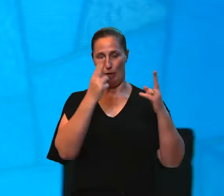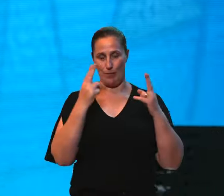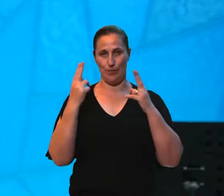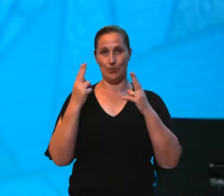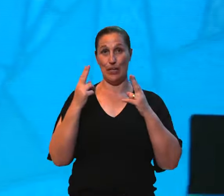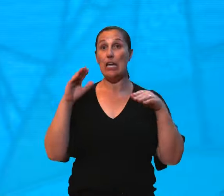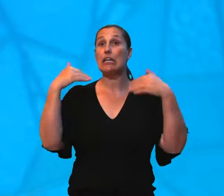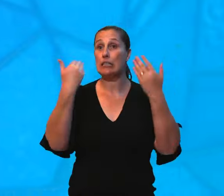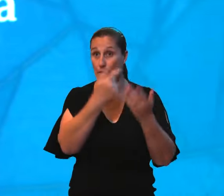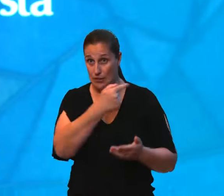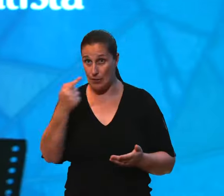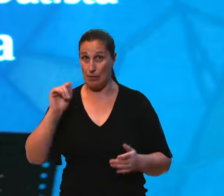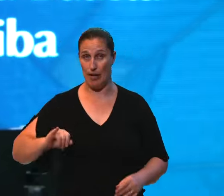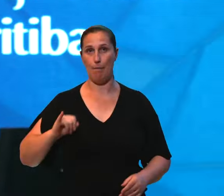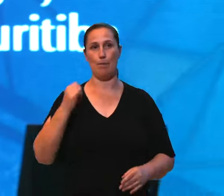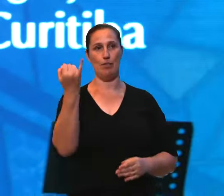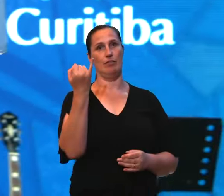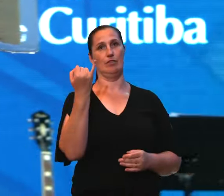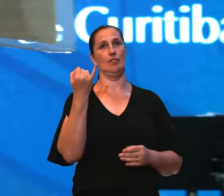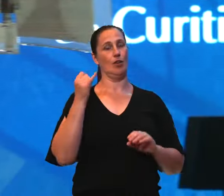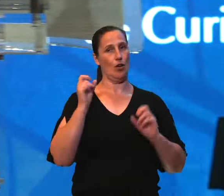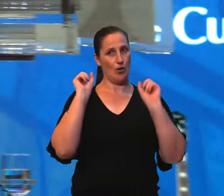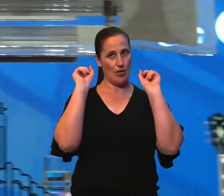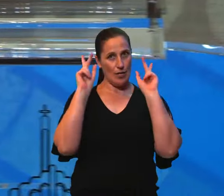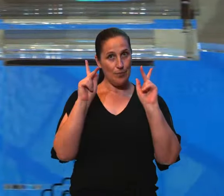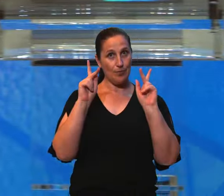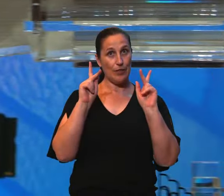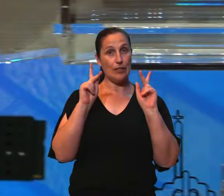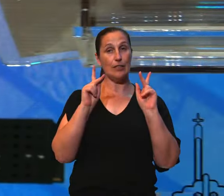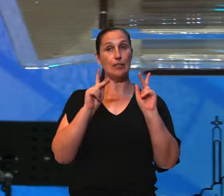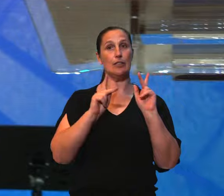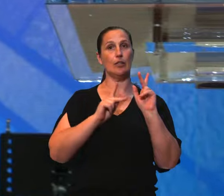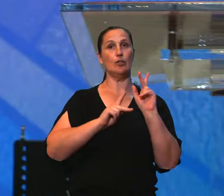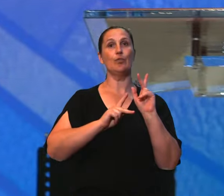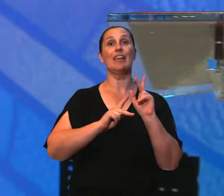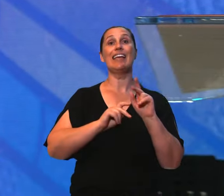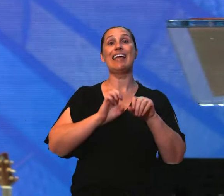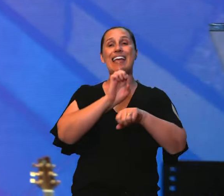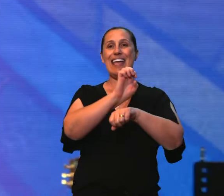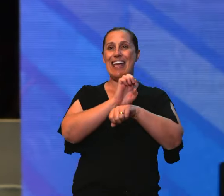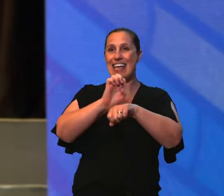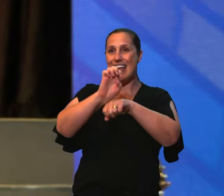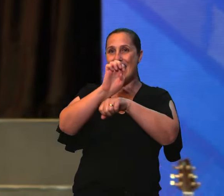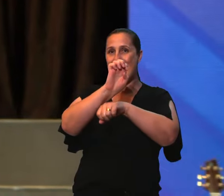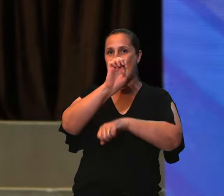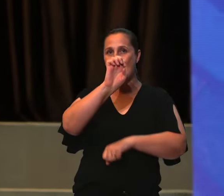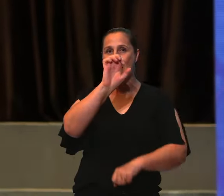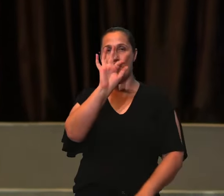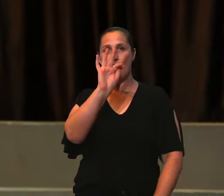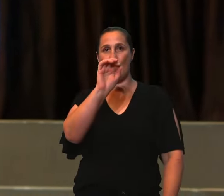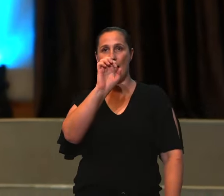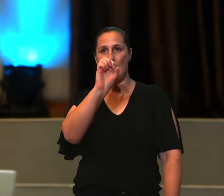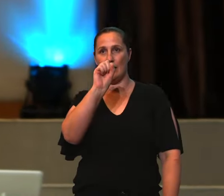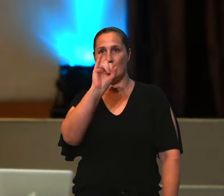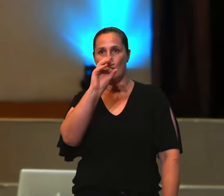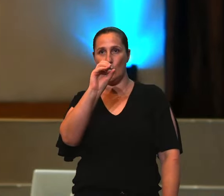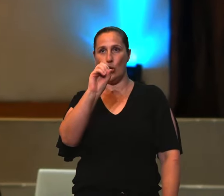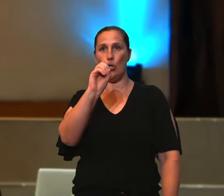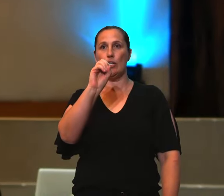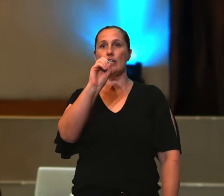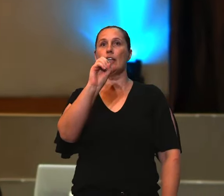você vem essa semana aí muito bem mas esse trecho da Bíblia Efésios Capítulo 2 eu não tinha falado ainda Efésios